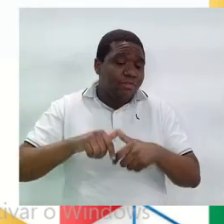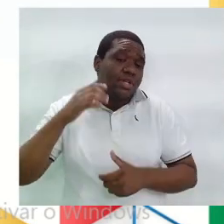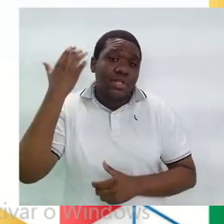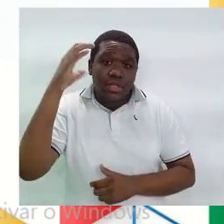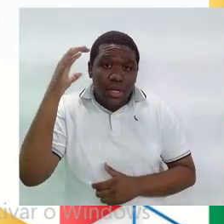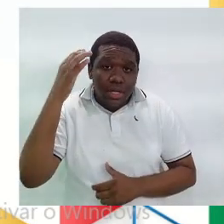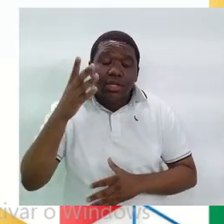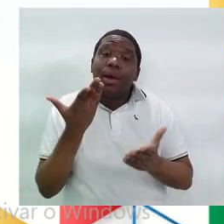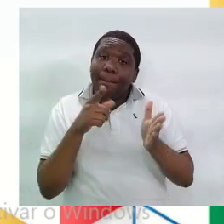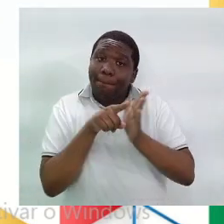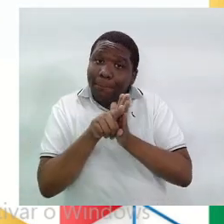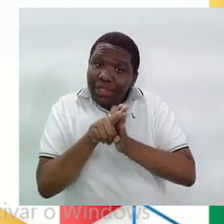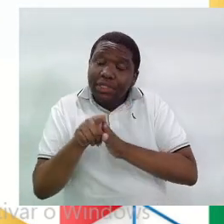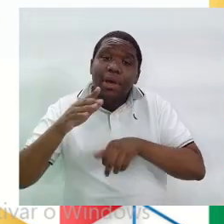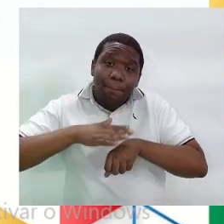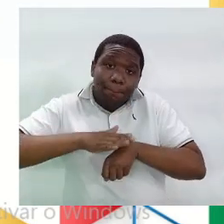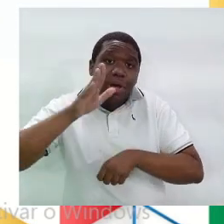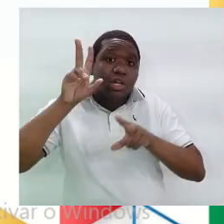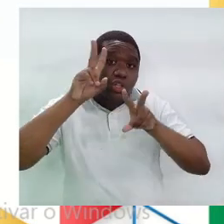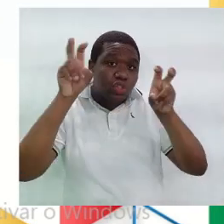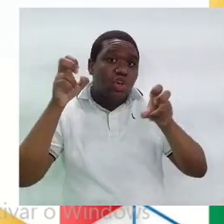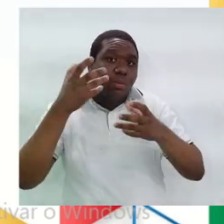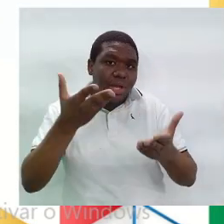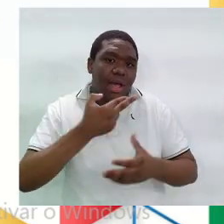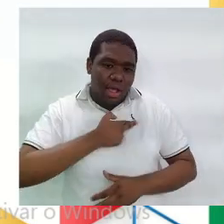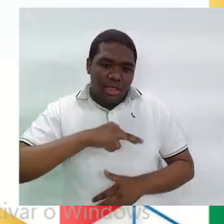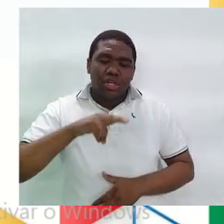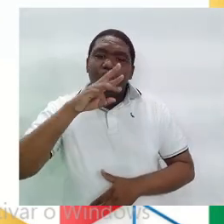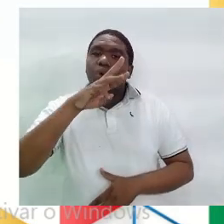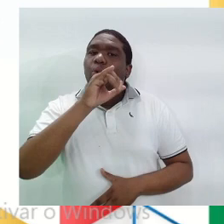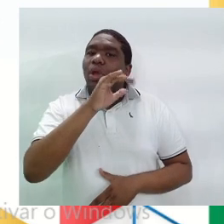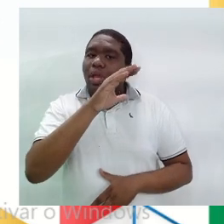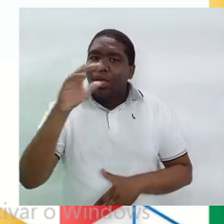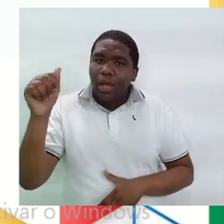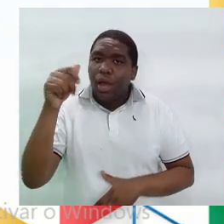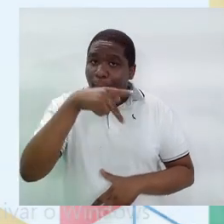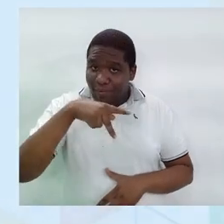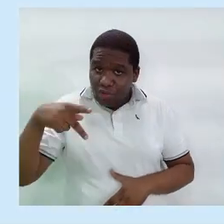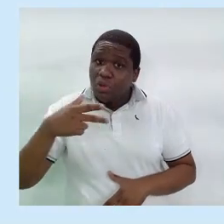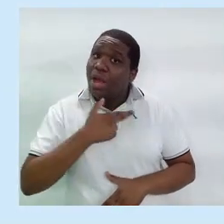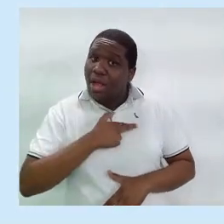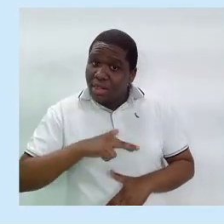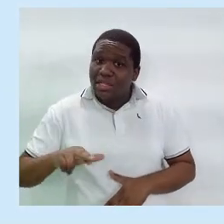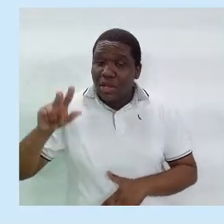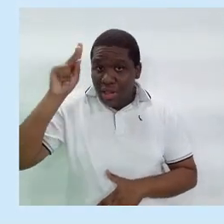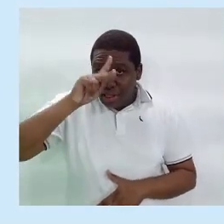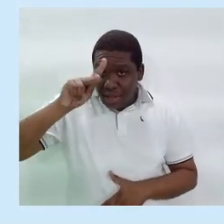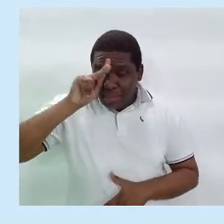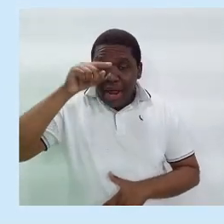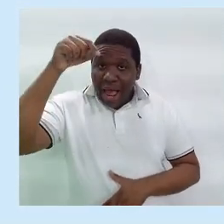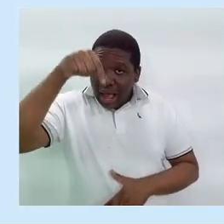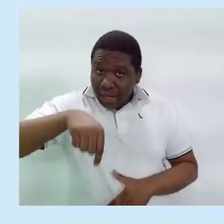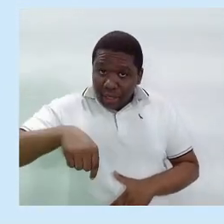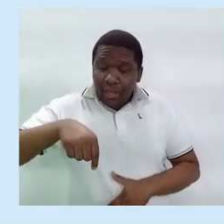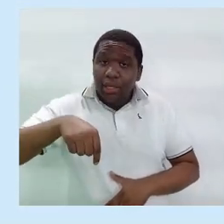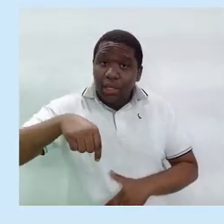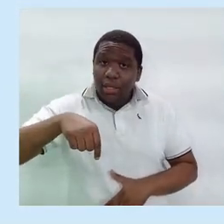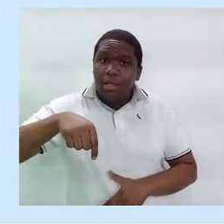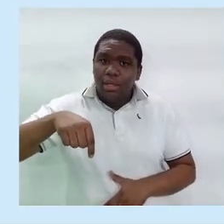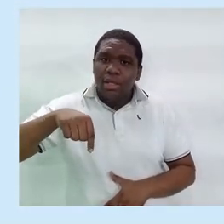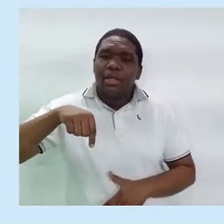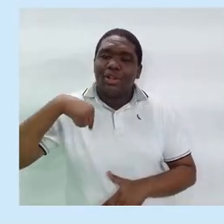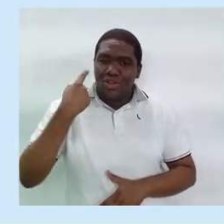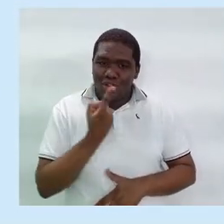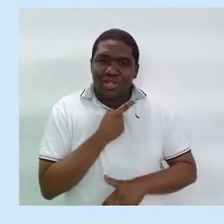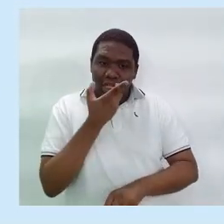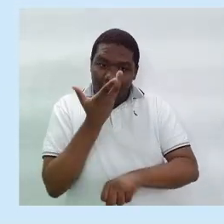Que tal pesquisar um pouco mais sobre a Wicca? Professor do ensino religioso, lembrar que aqui, certo, o nosso